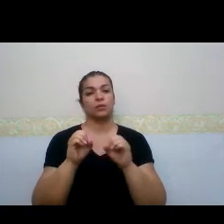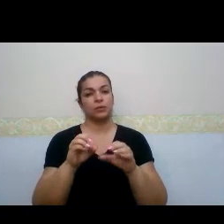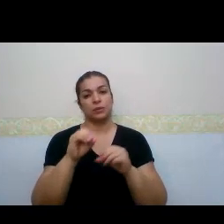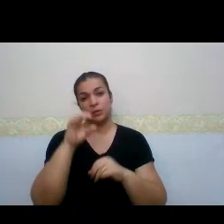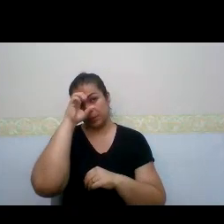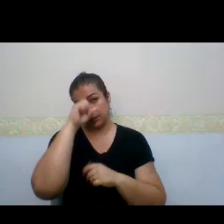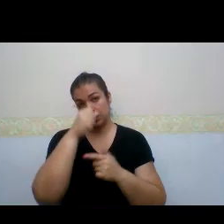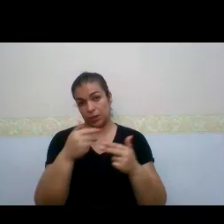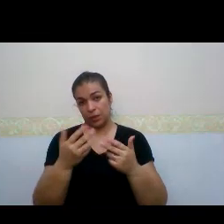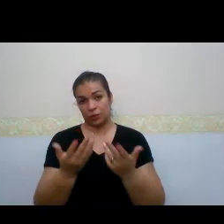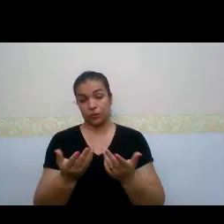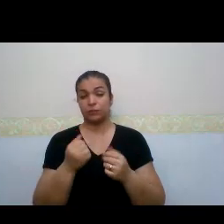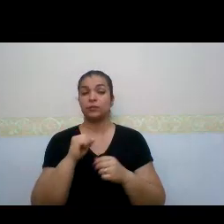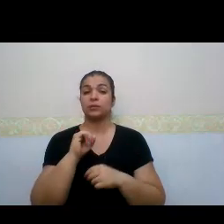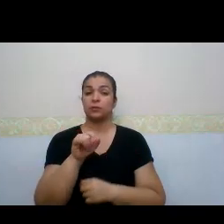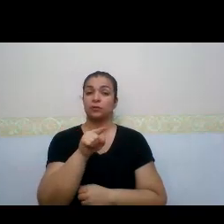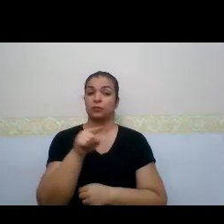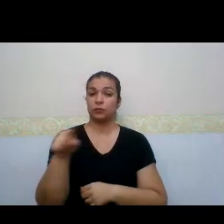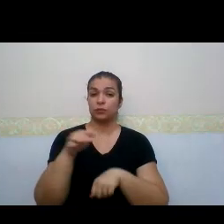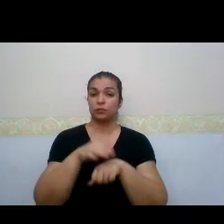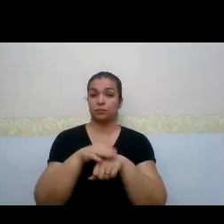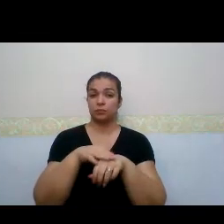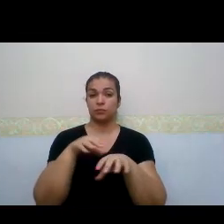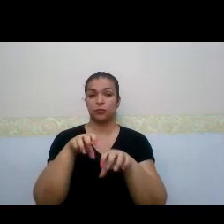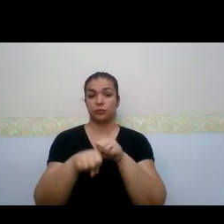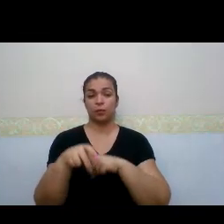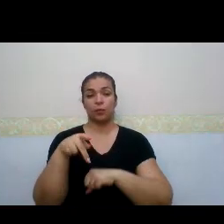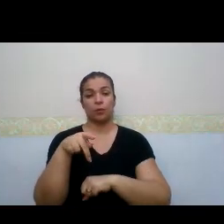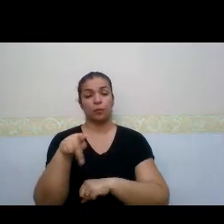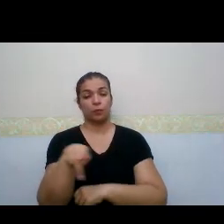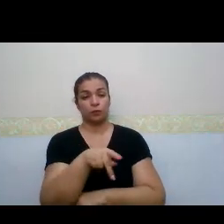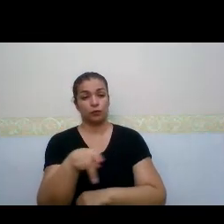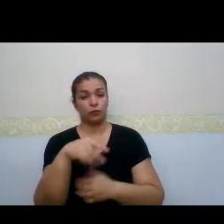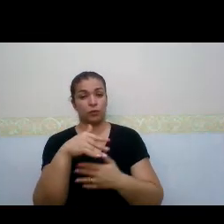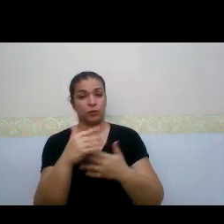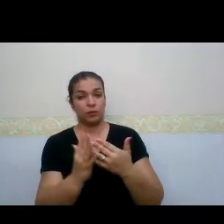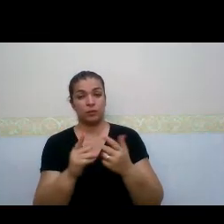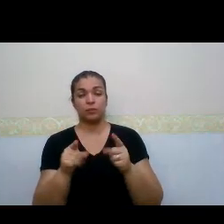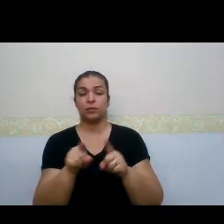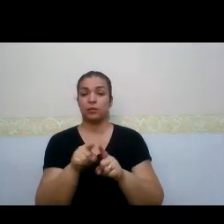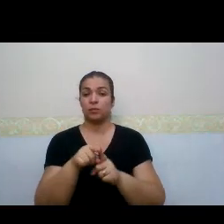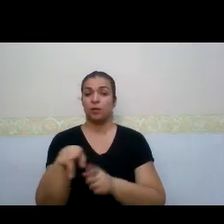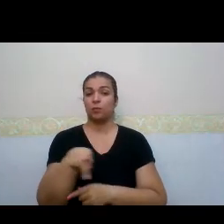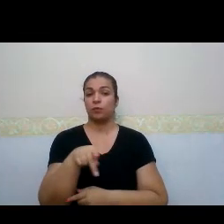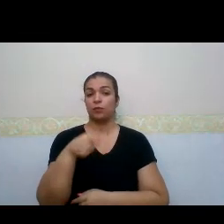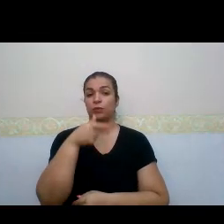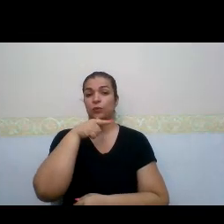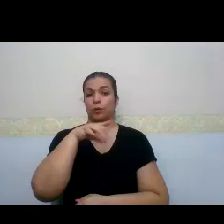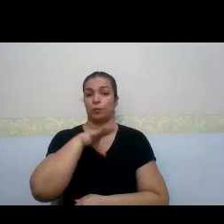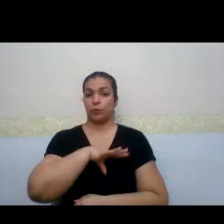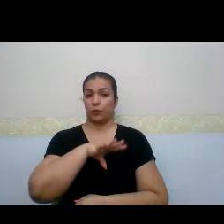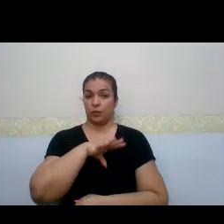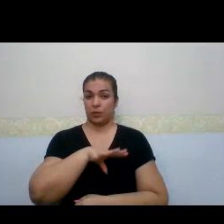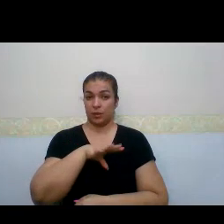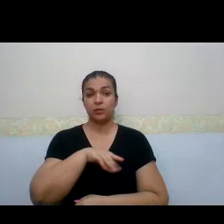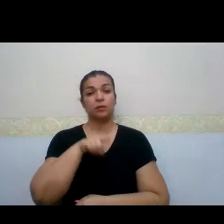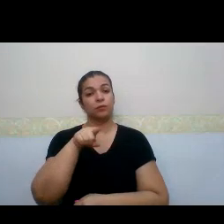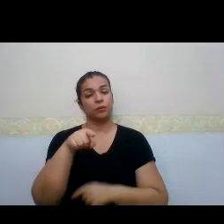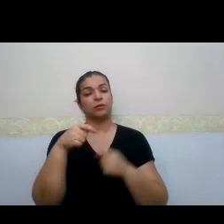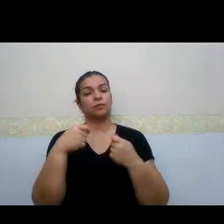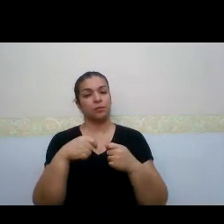se torna professor ou professora de Libras e língua portuguesa, você vai precisar de didática